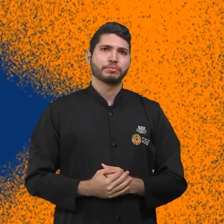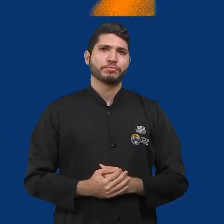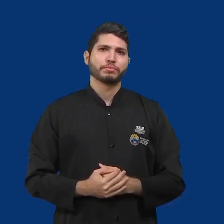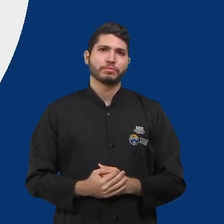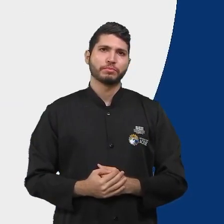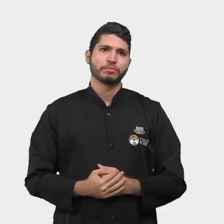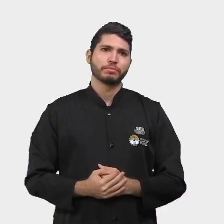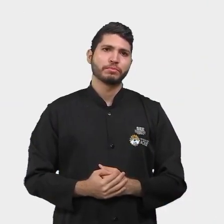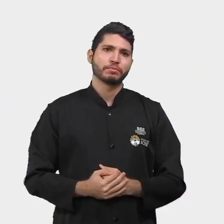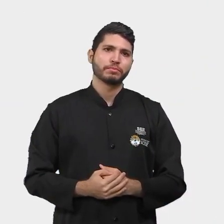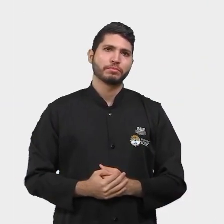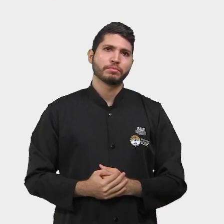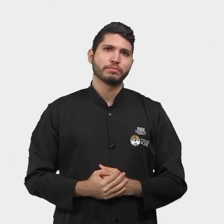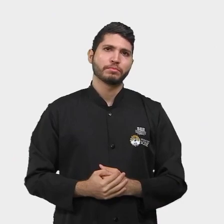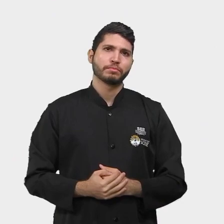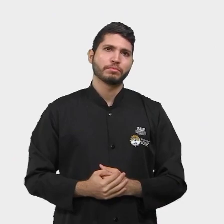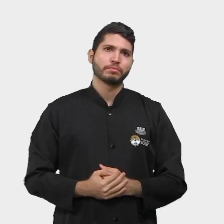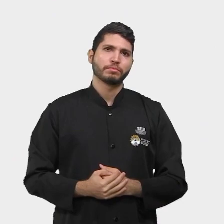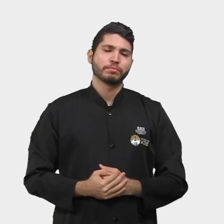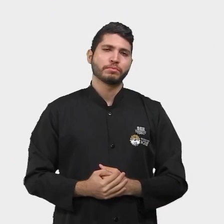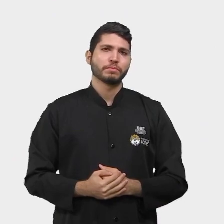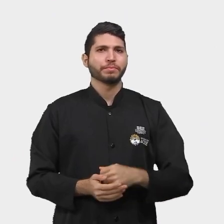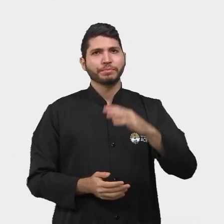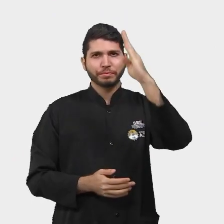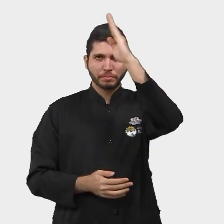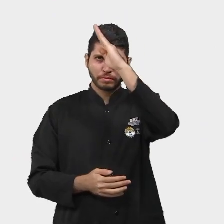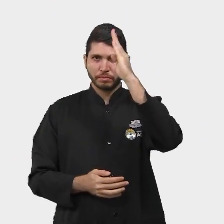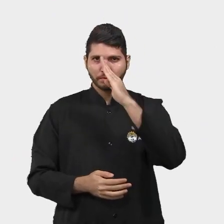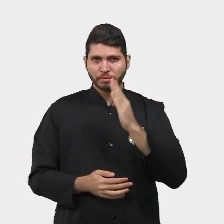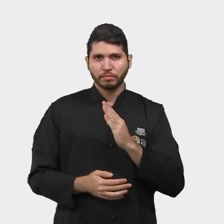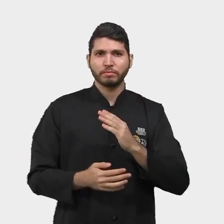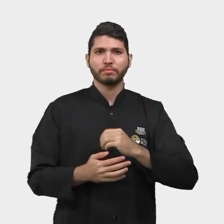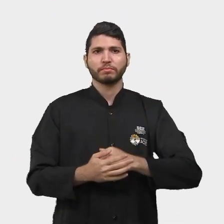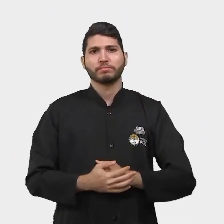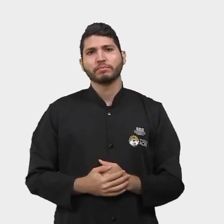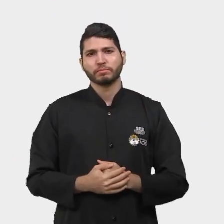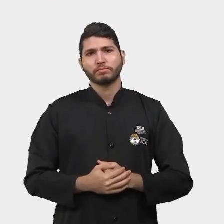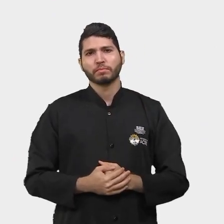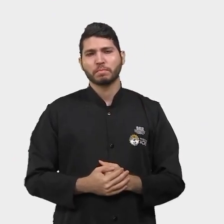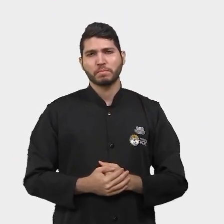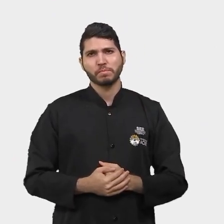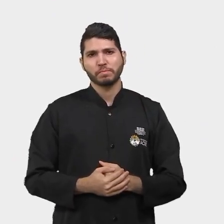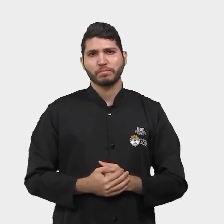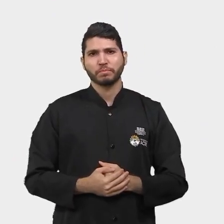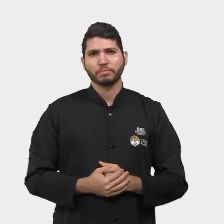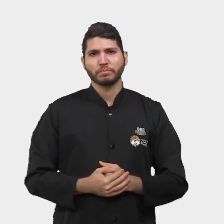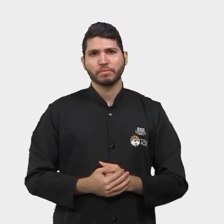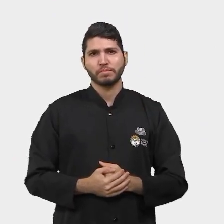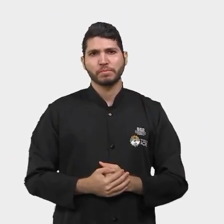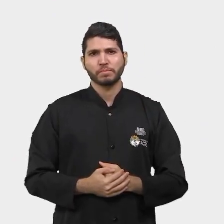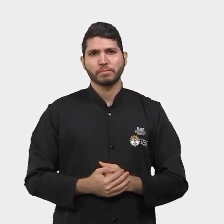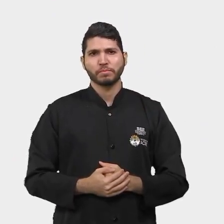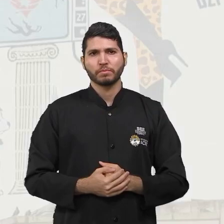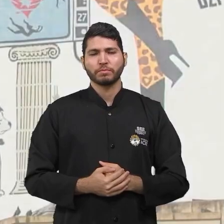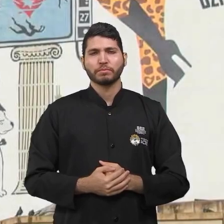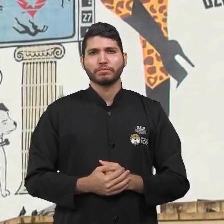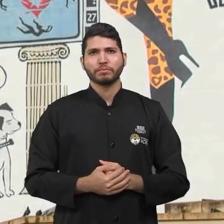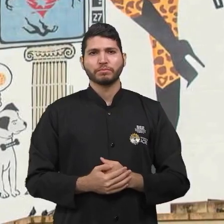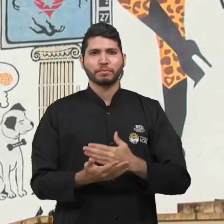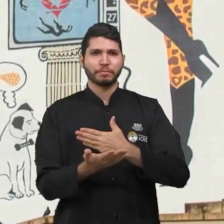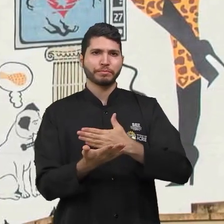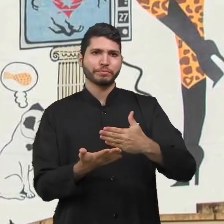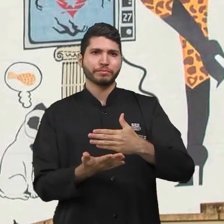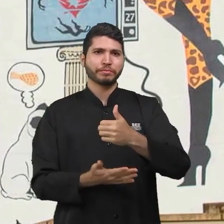né? Então, seguindo, no Brasil, chegou nos anos de 1980,